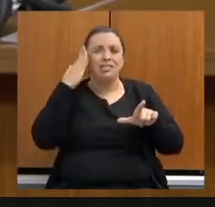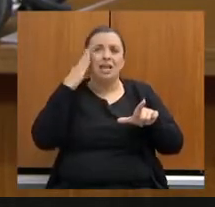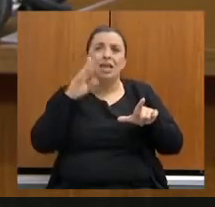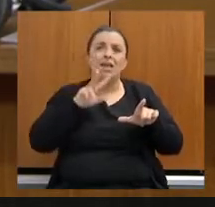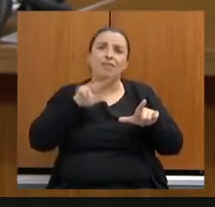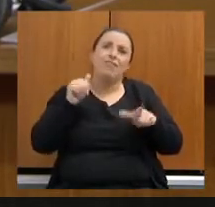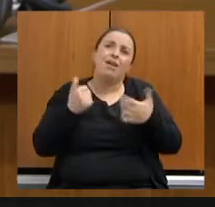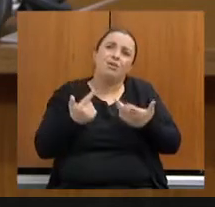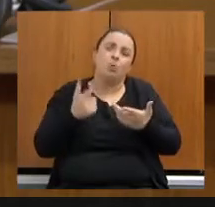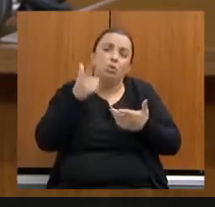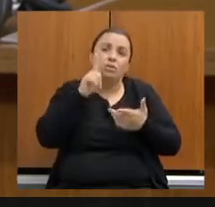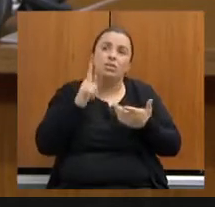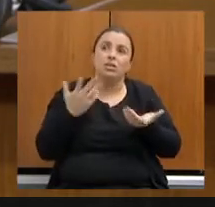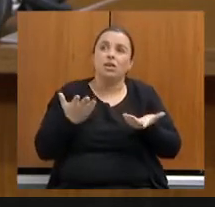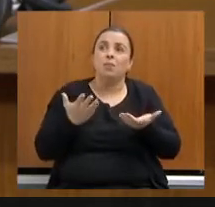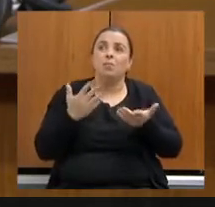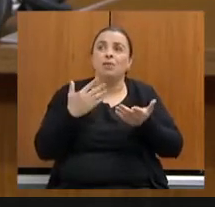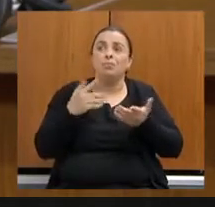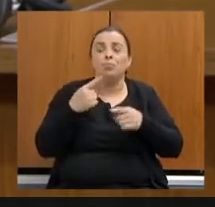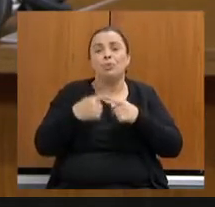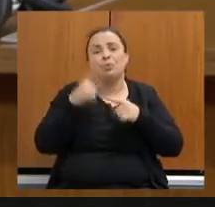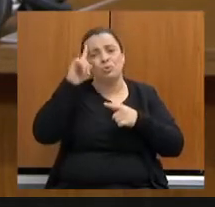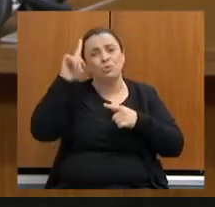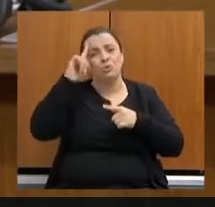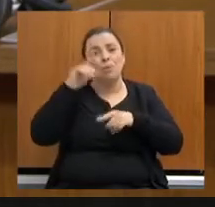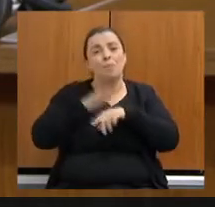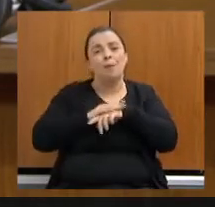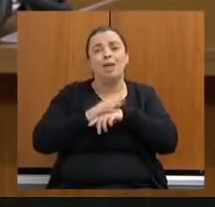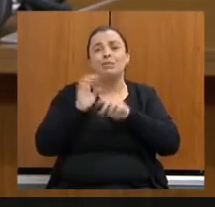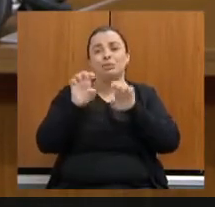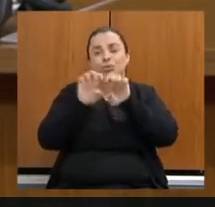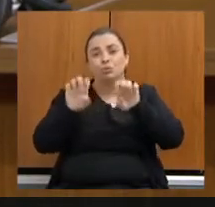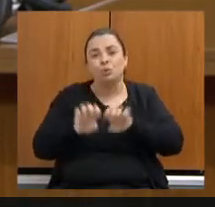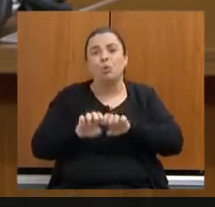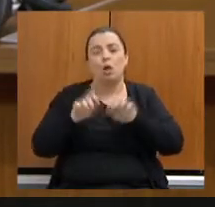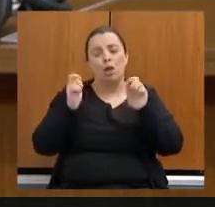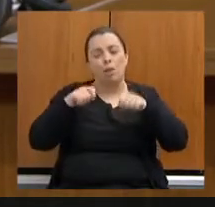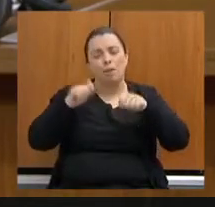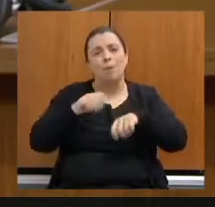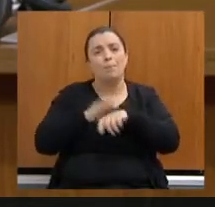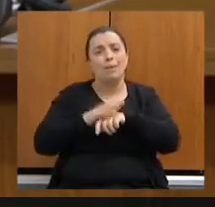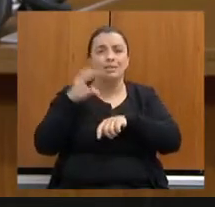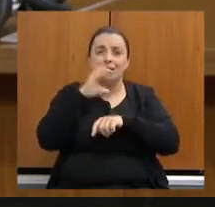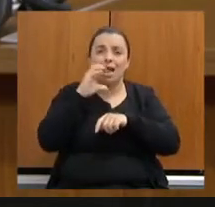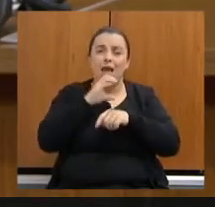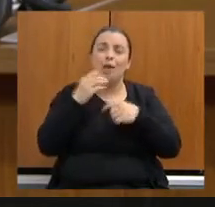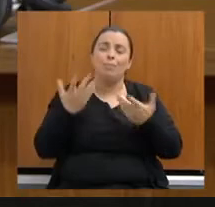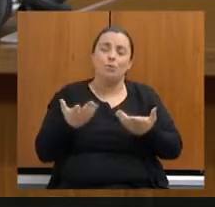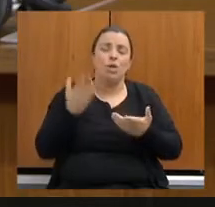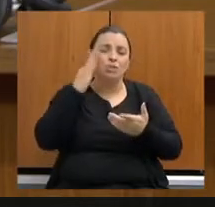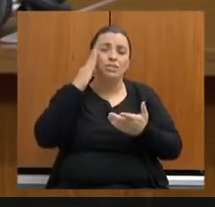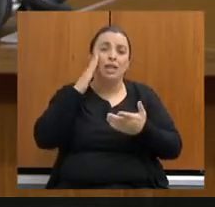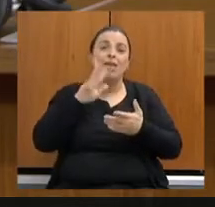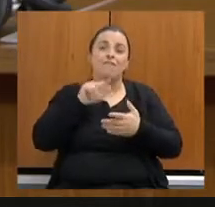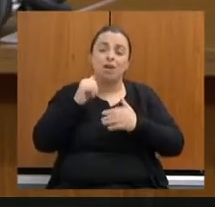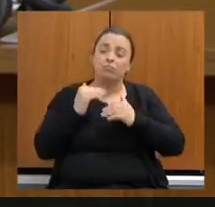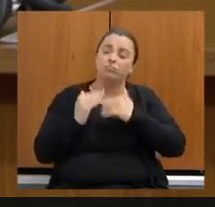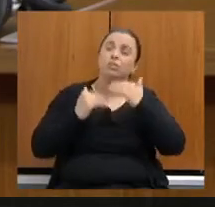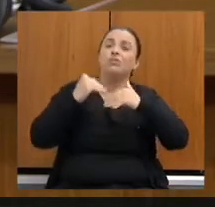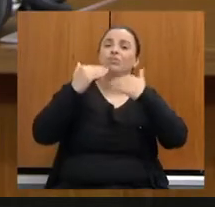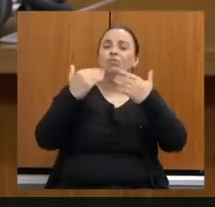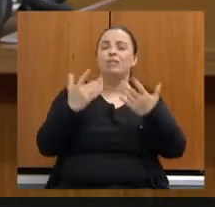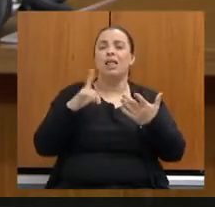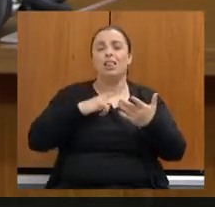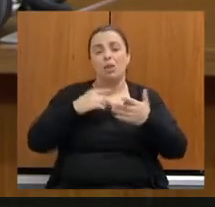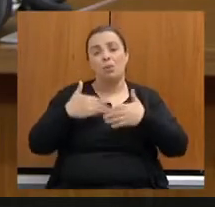organização está mais estruturado e mais rápido então eu tenho confiança que vamos conseguir avançar muito nós fizemos